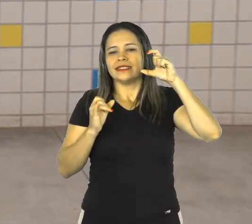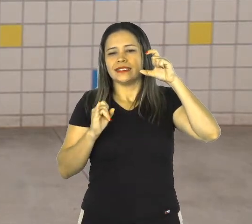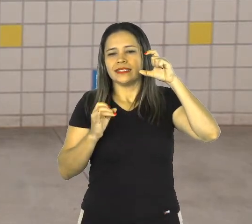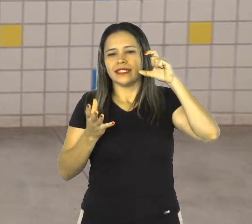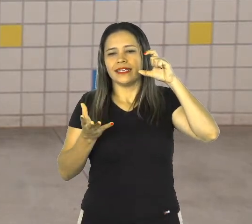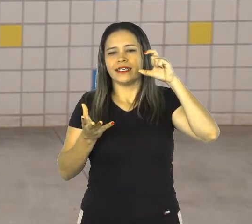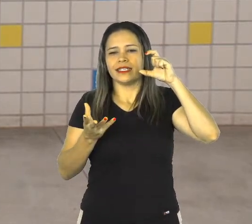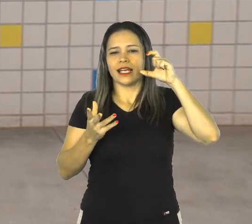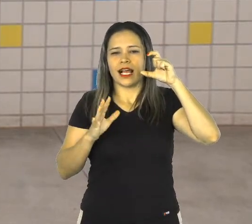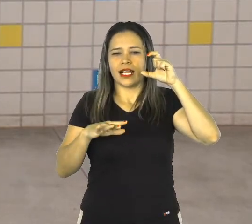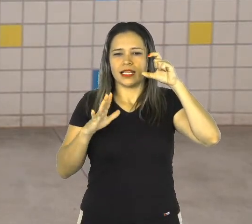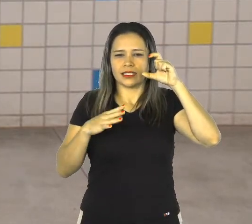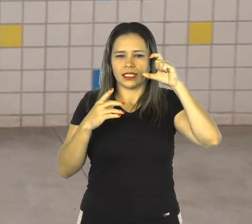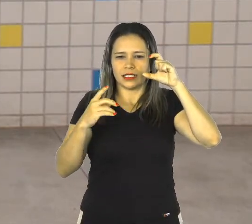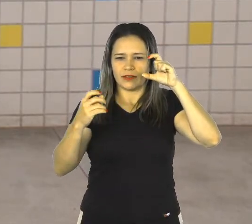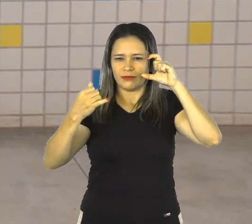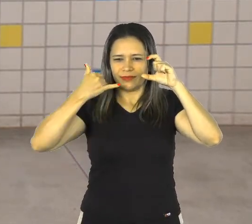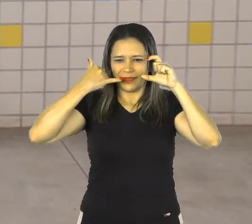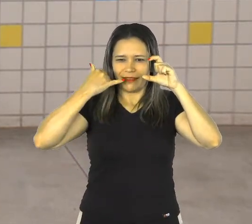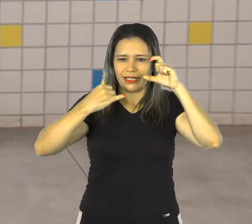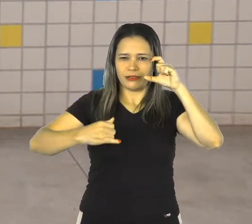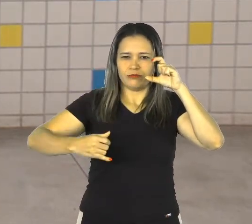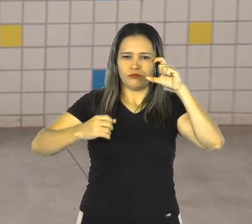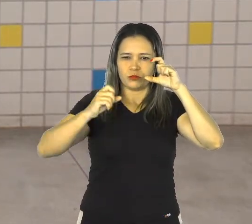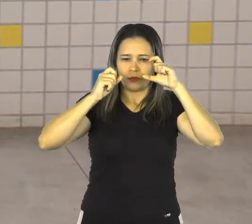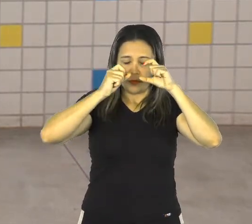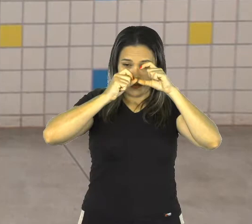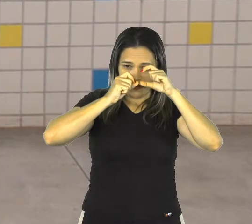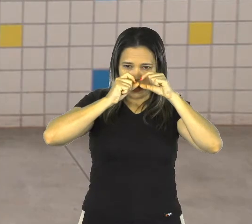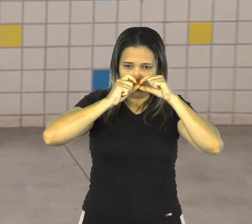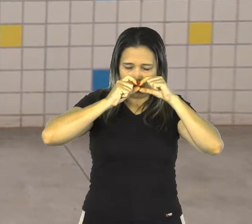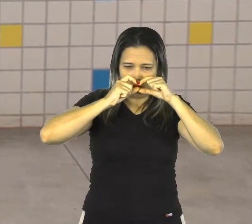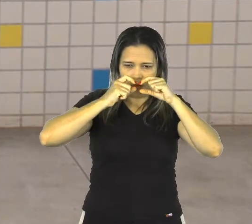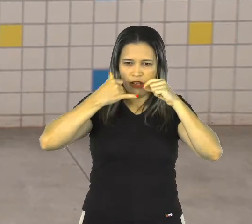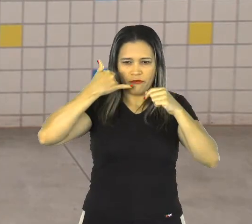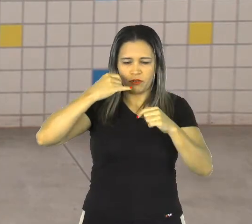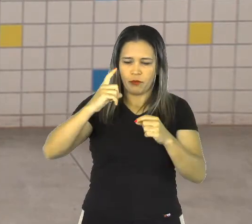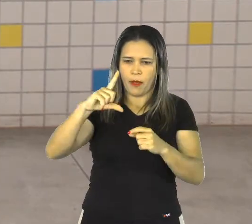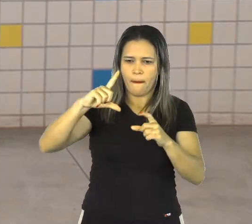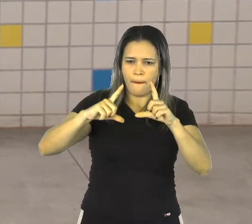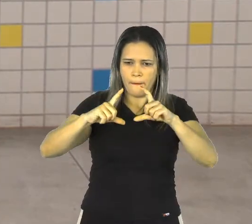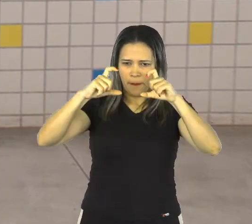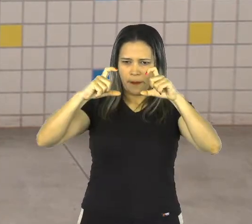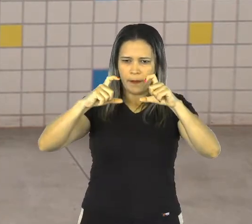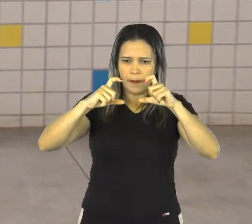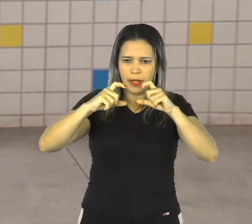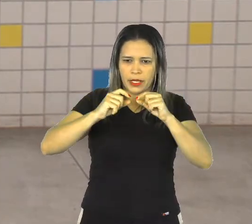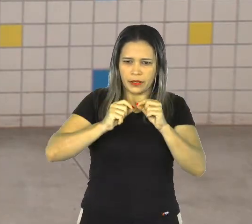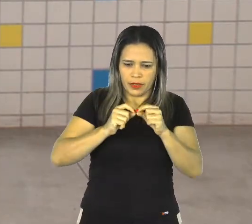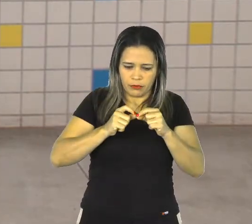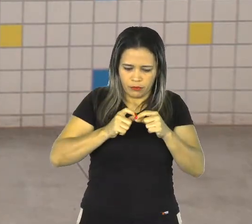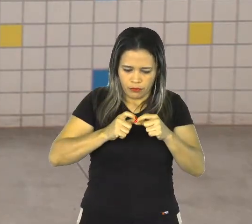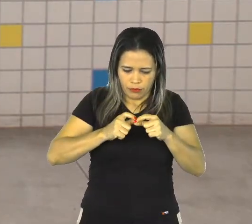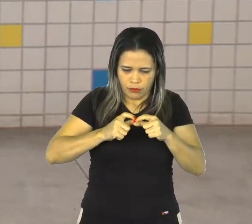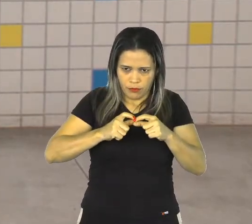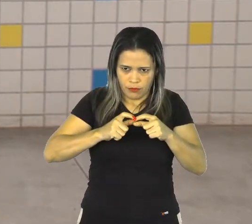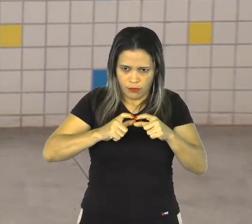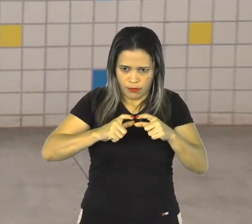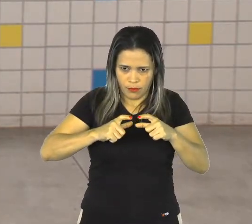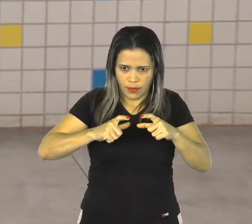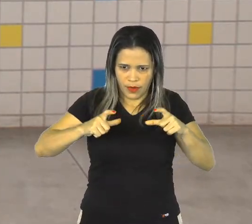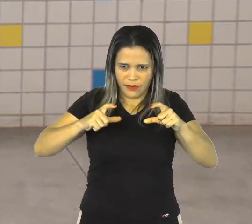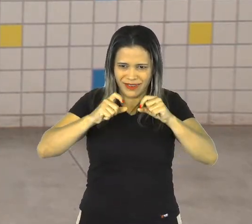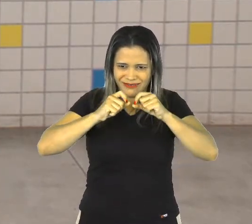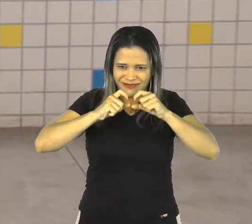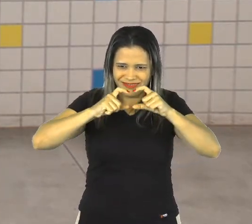lente do celular quando a gente vai tirar uma foto. Quando a gente vai ampliar aquela foto, a gente não transforma ela maior, a íris é como se fosse